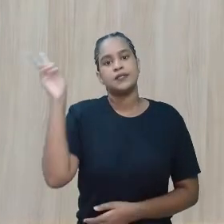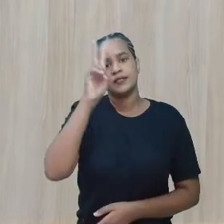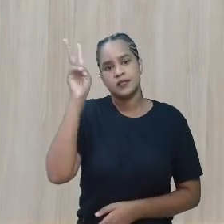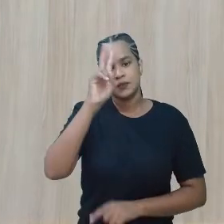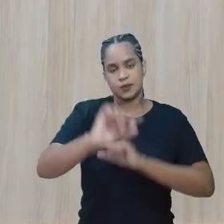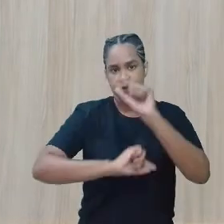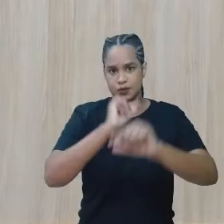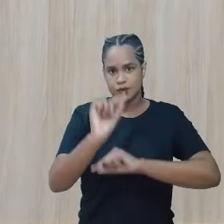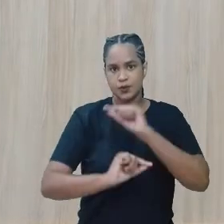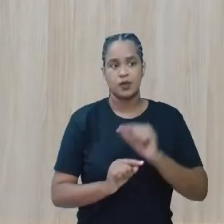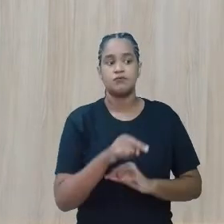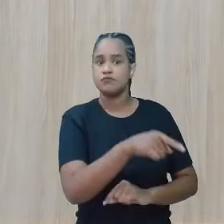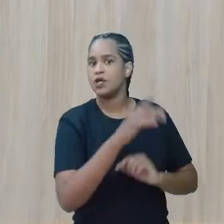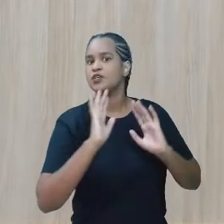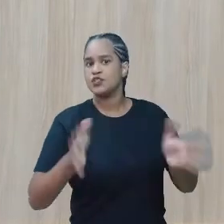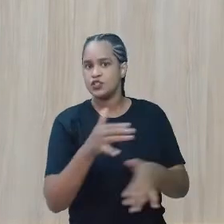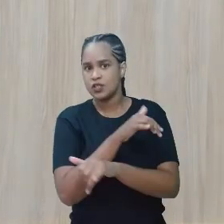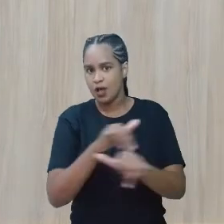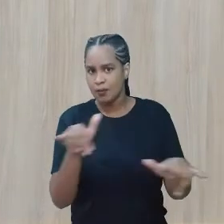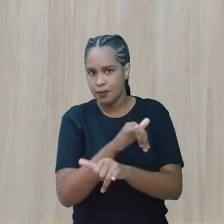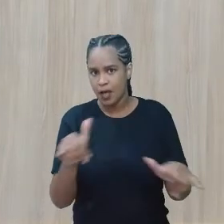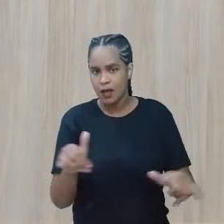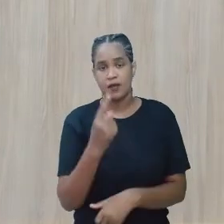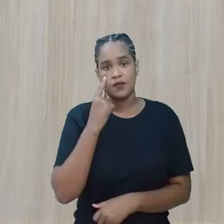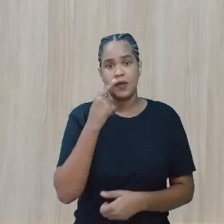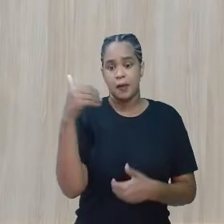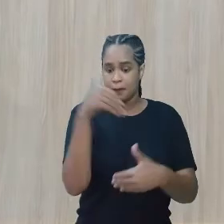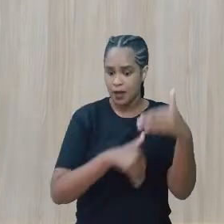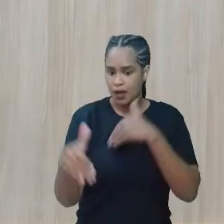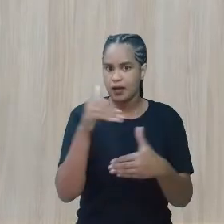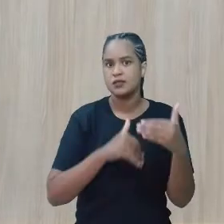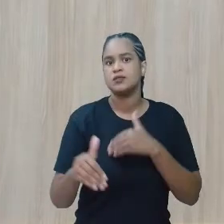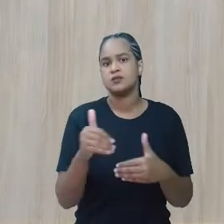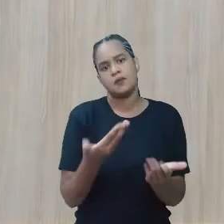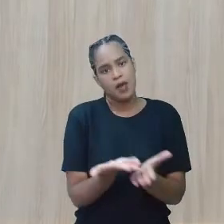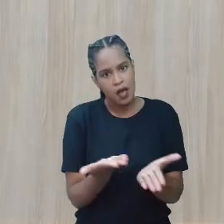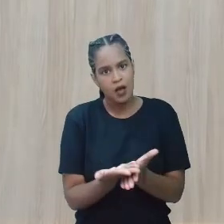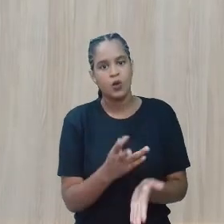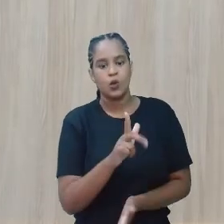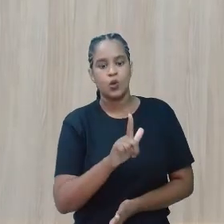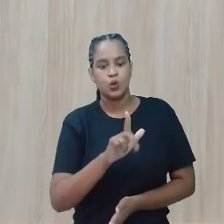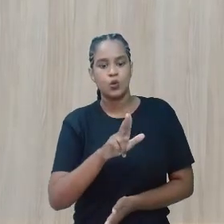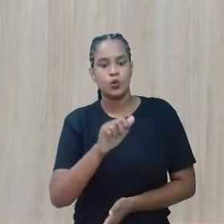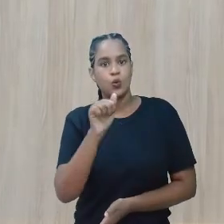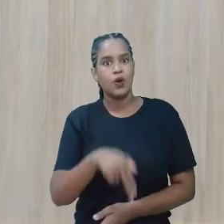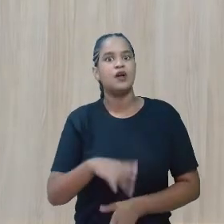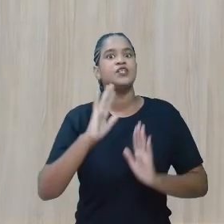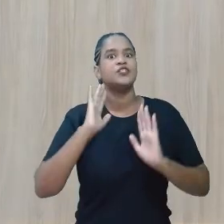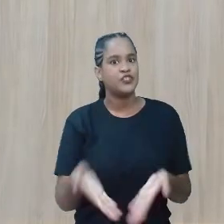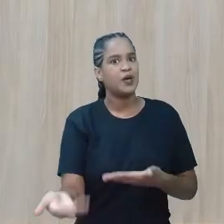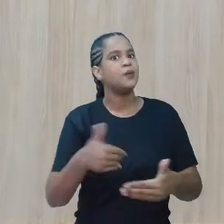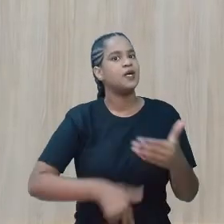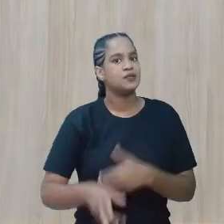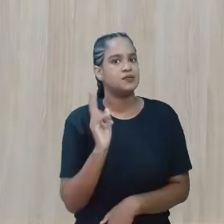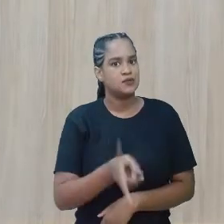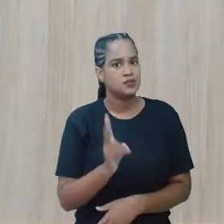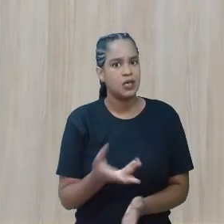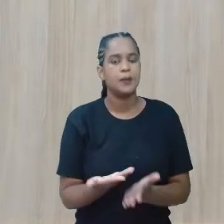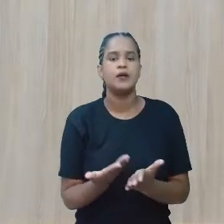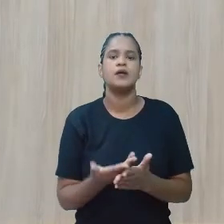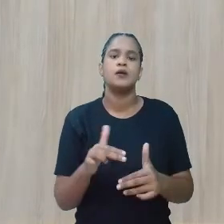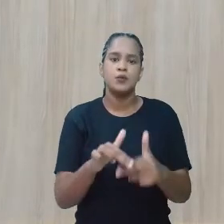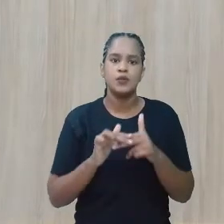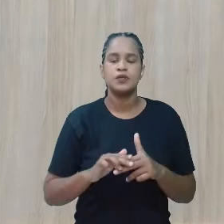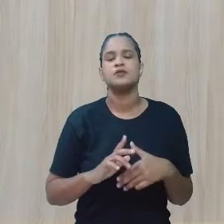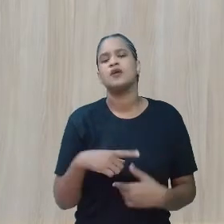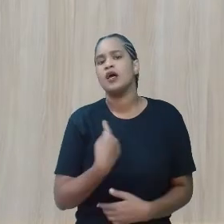como o Briane falou, tá? Participe da aula. Eu tenho aqui o Luan, que já é assíduo aqui das nossas aulas, então a gente cria,